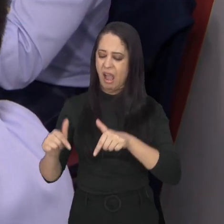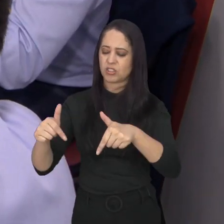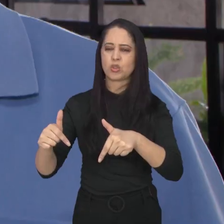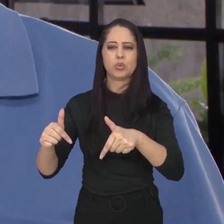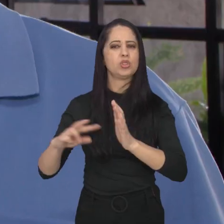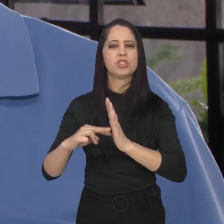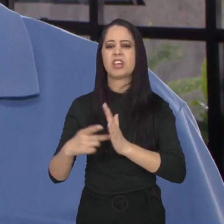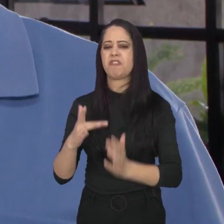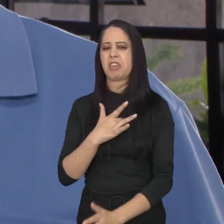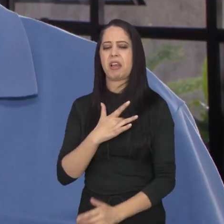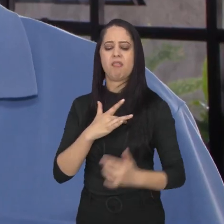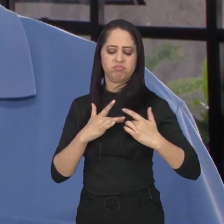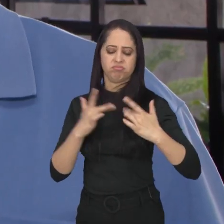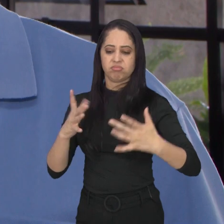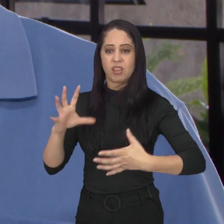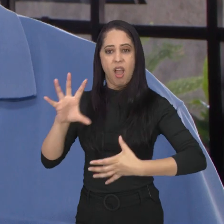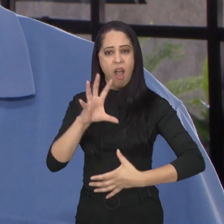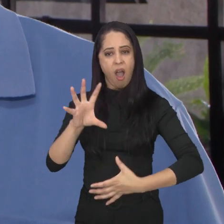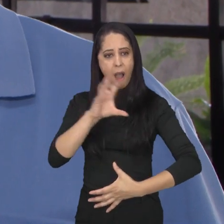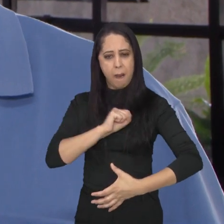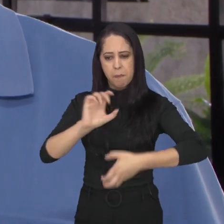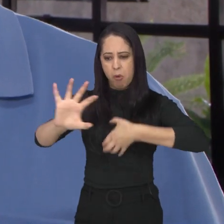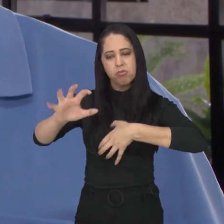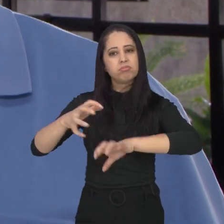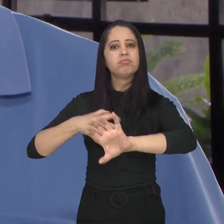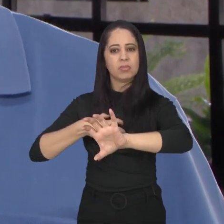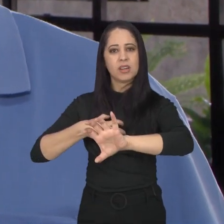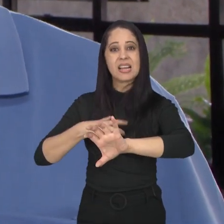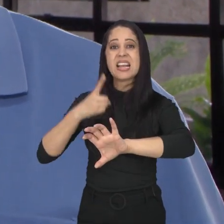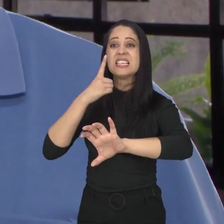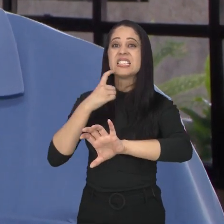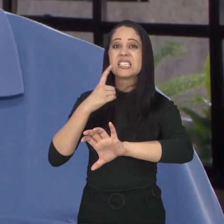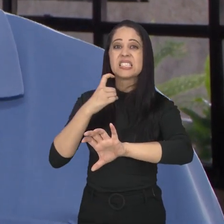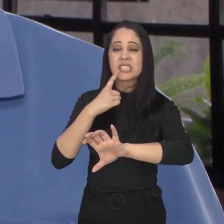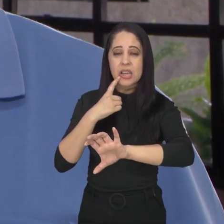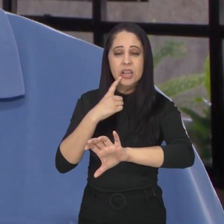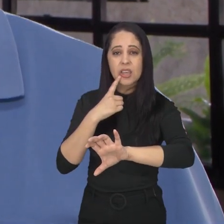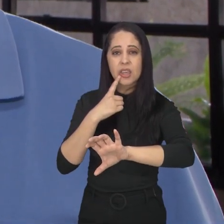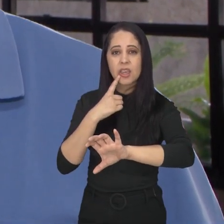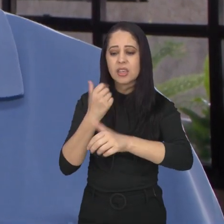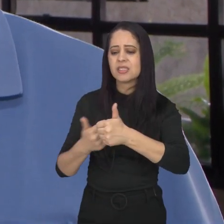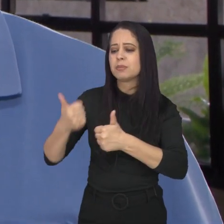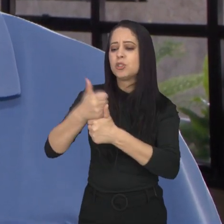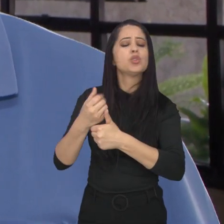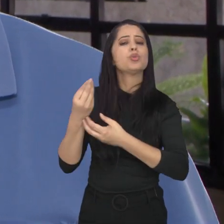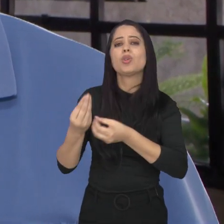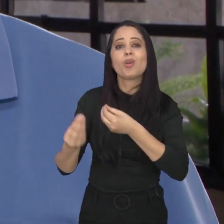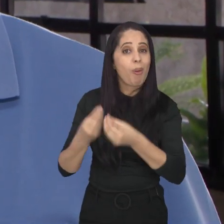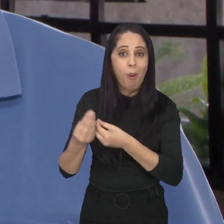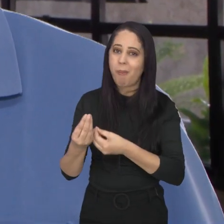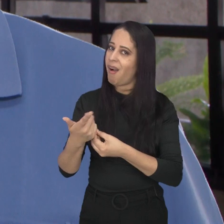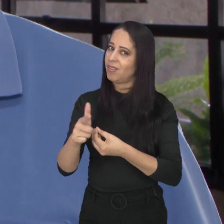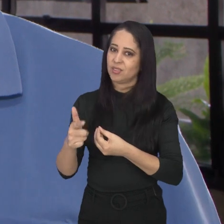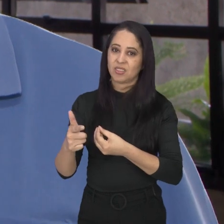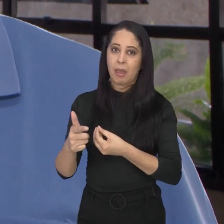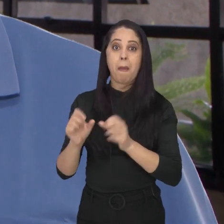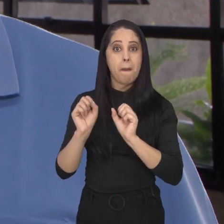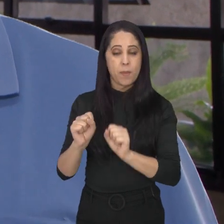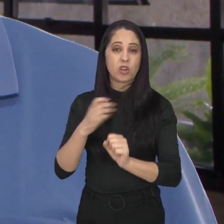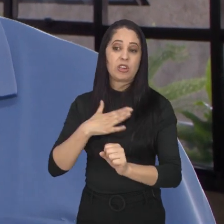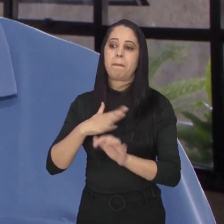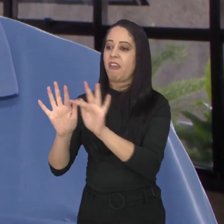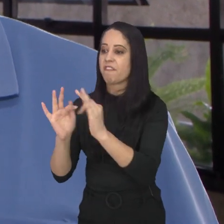feita até os 60, pesar no mínimo 50 quilos, ter dormido pelo menos 6 horas na noite anterior, além de apresentar